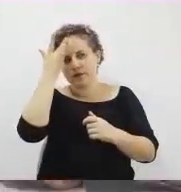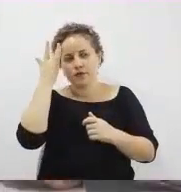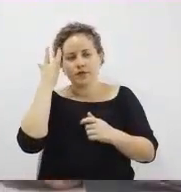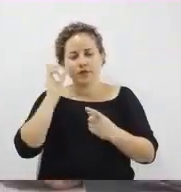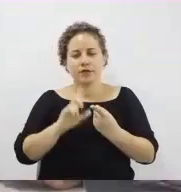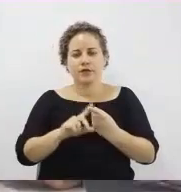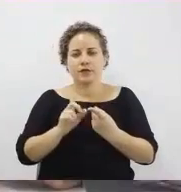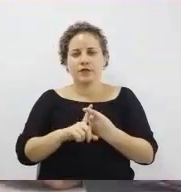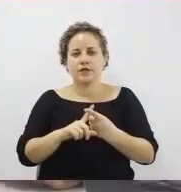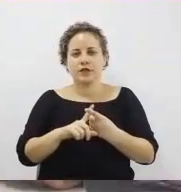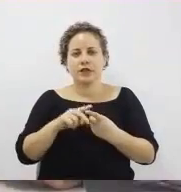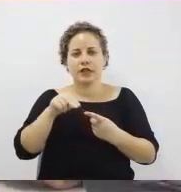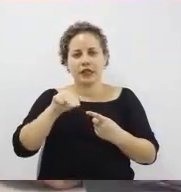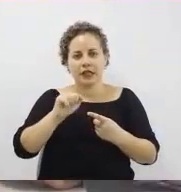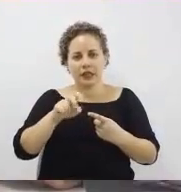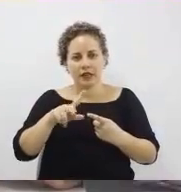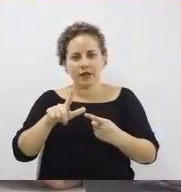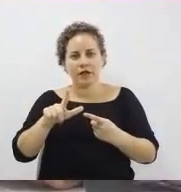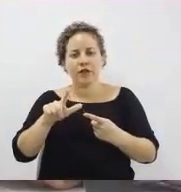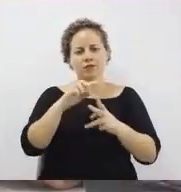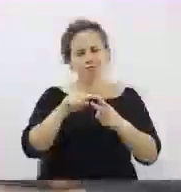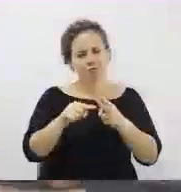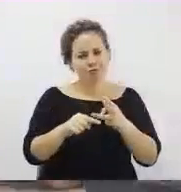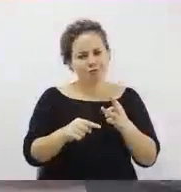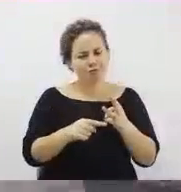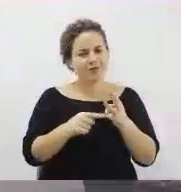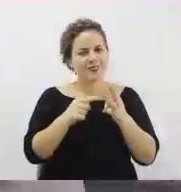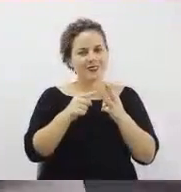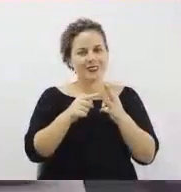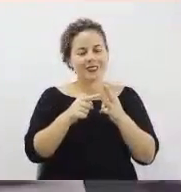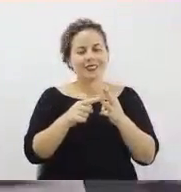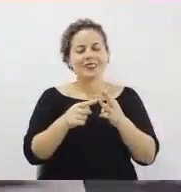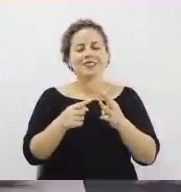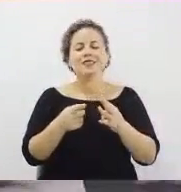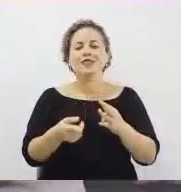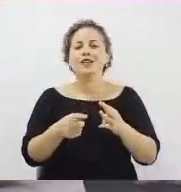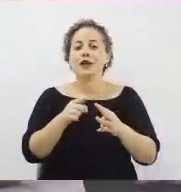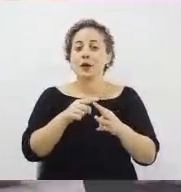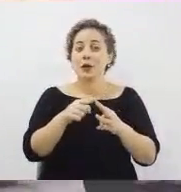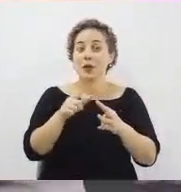realidade, o nível de serviço tem 3 elementos. Os elementos de